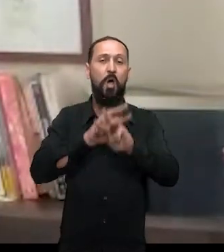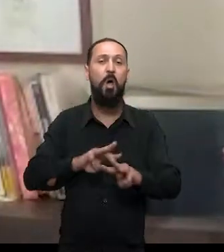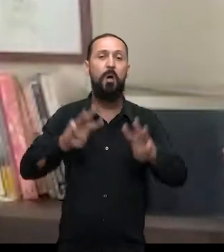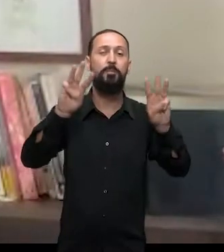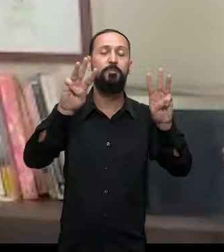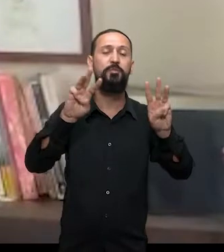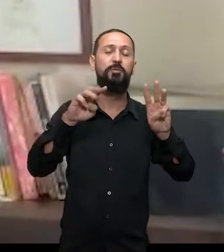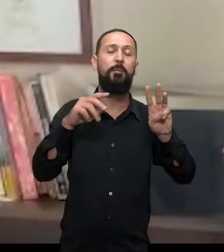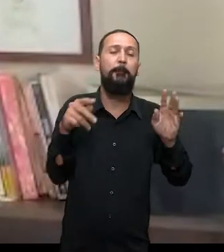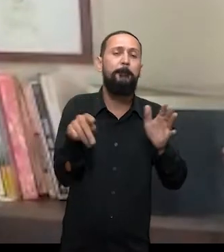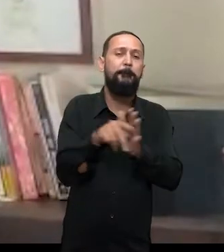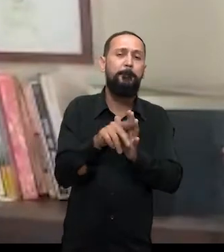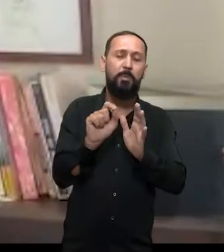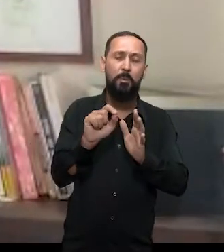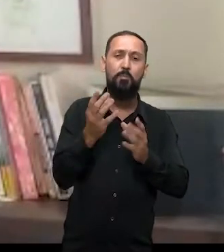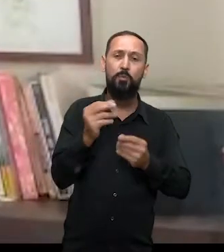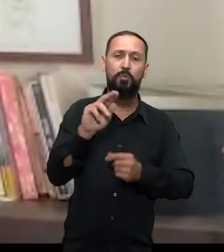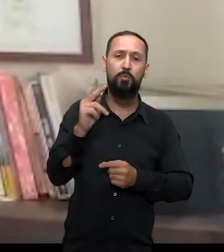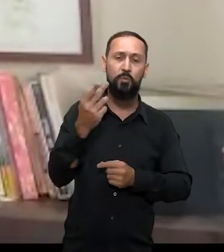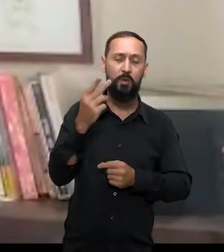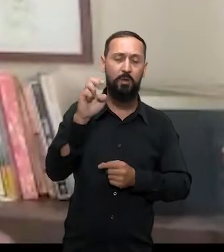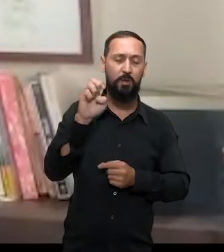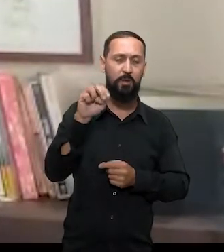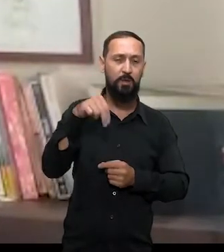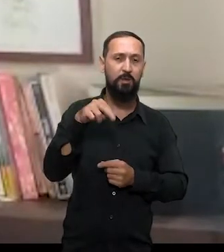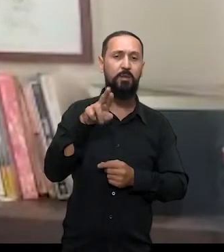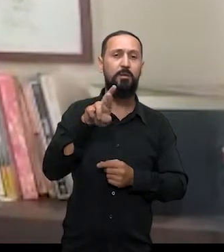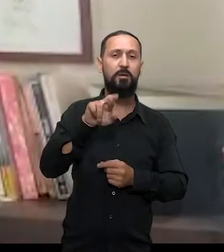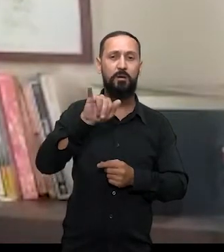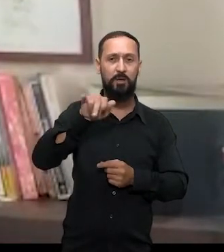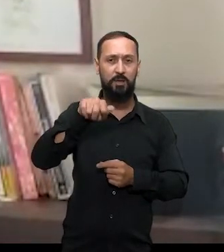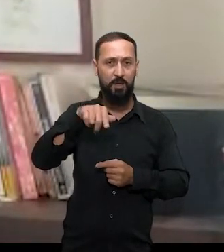virtual de obras, principalmente do Henrique Spengler,